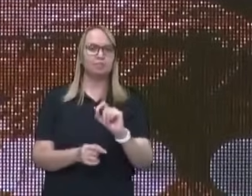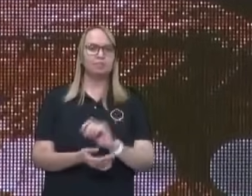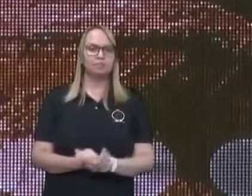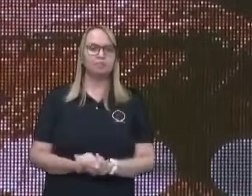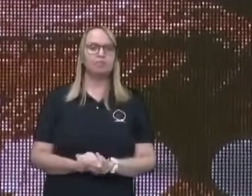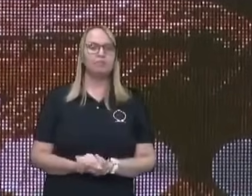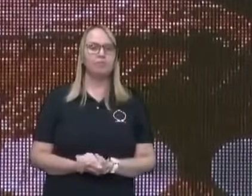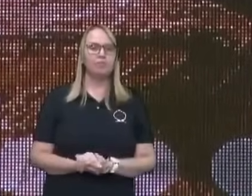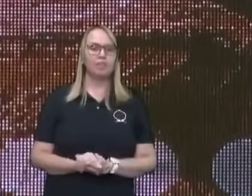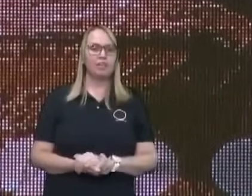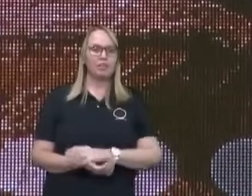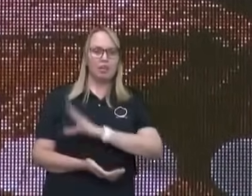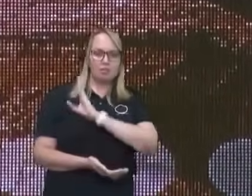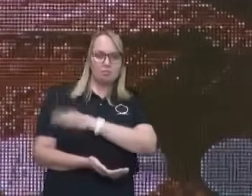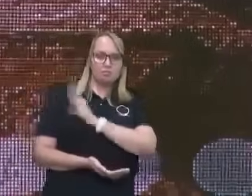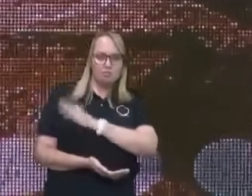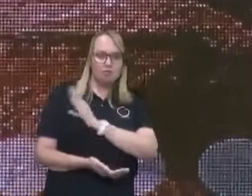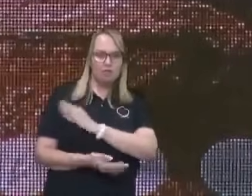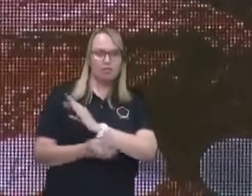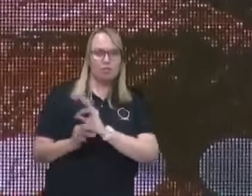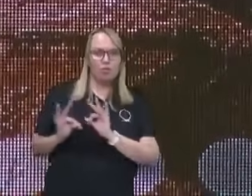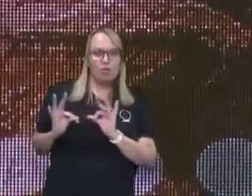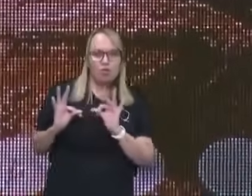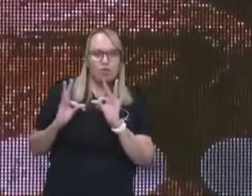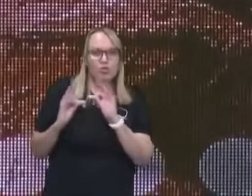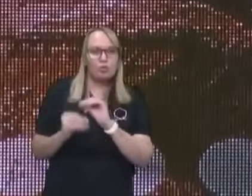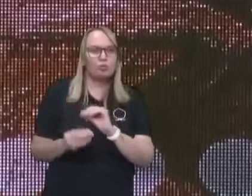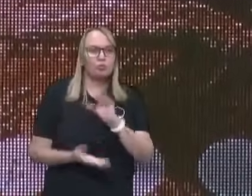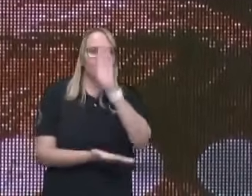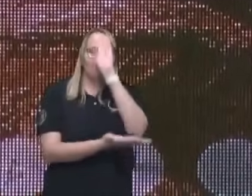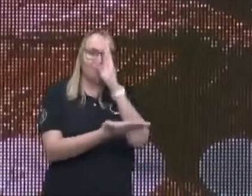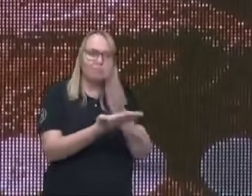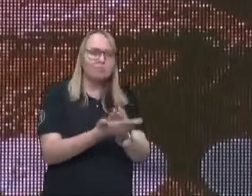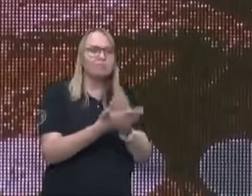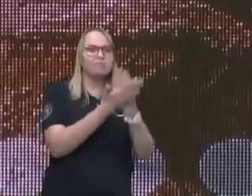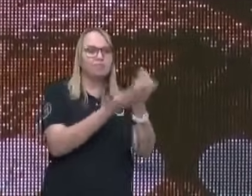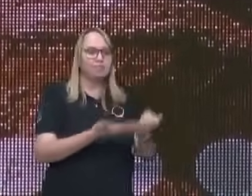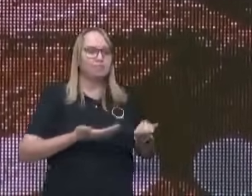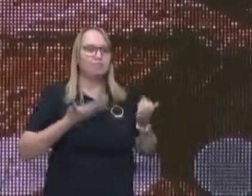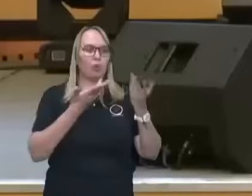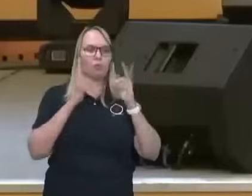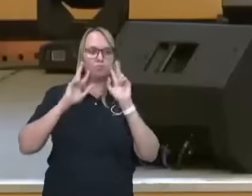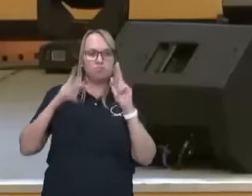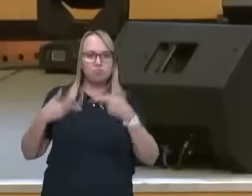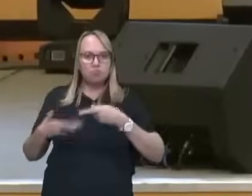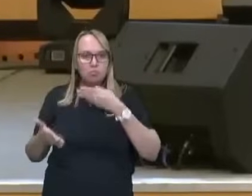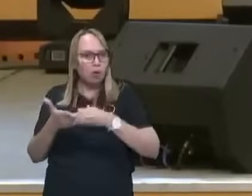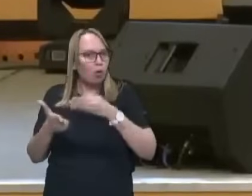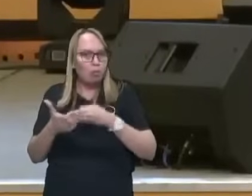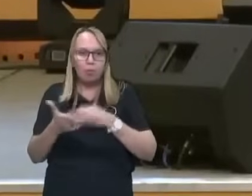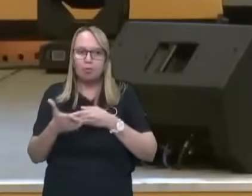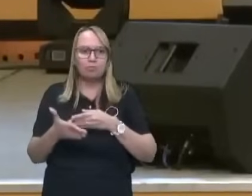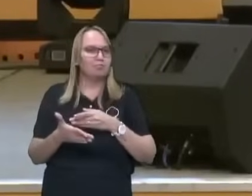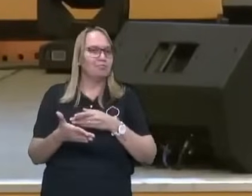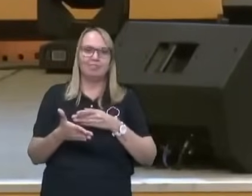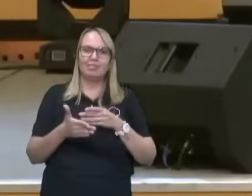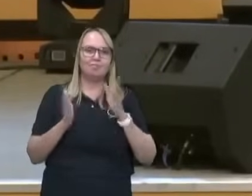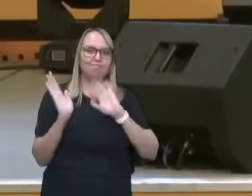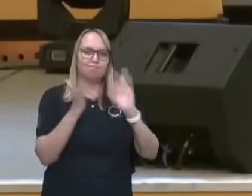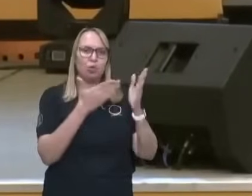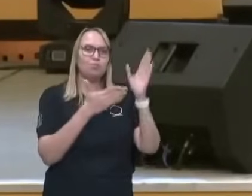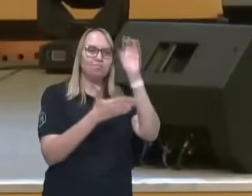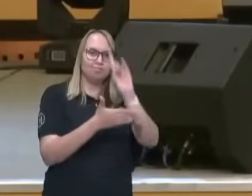de todo o teu coração e não te estribes no teu próprio entendimento. Confiança em Deus é